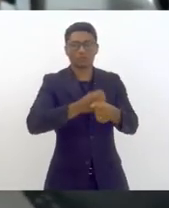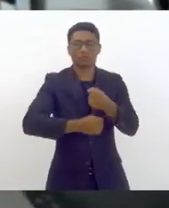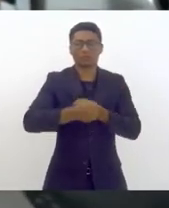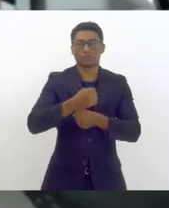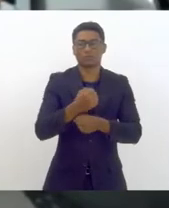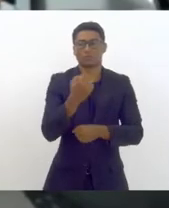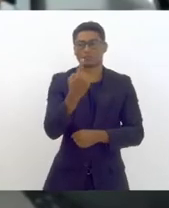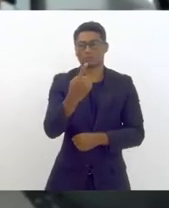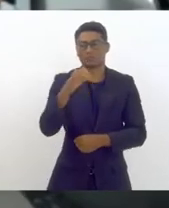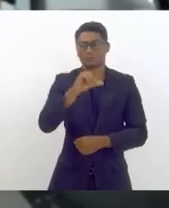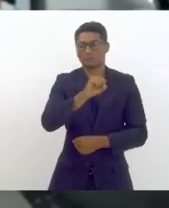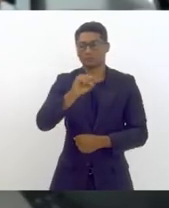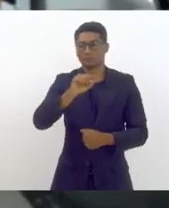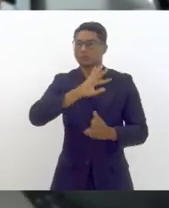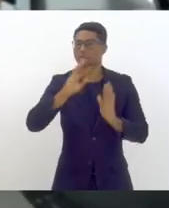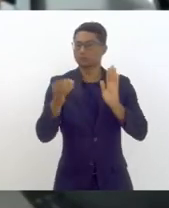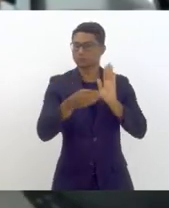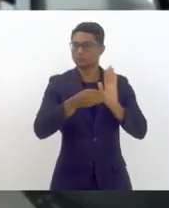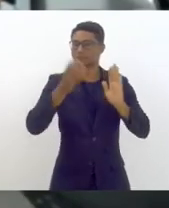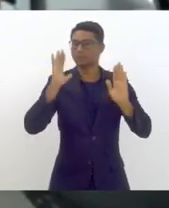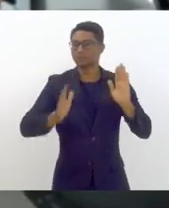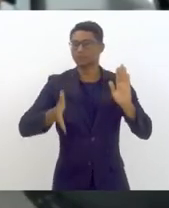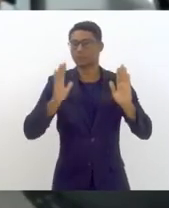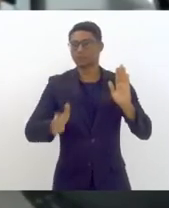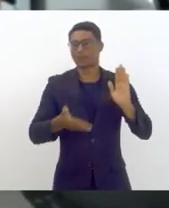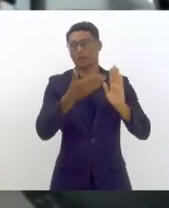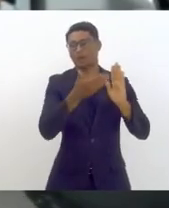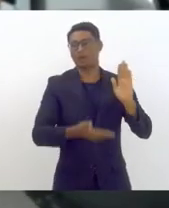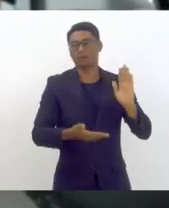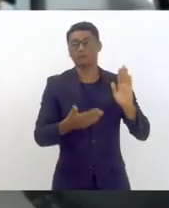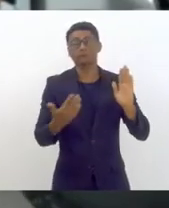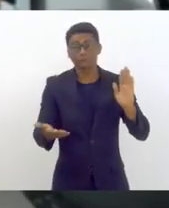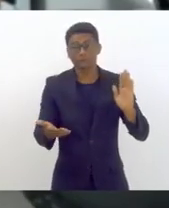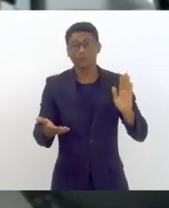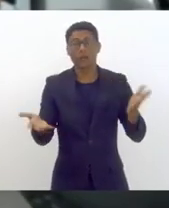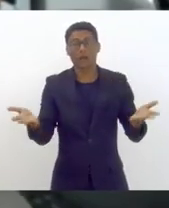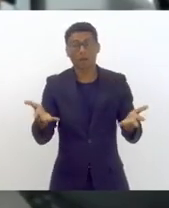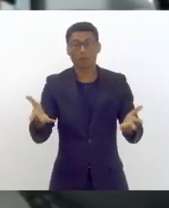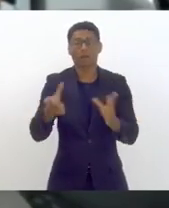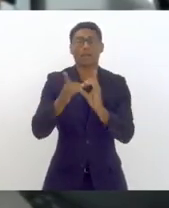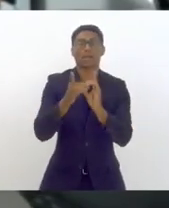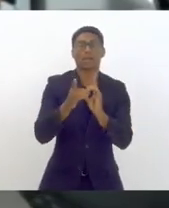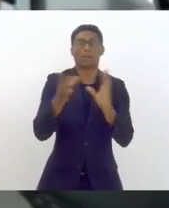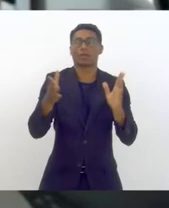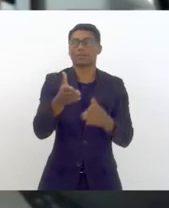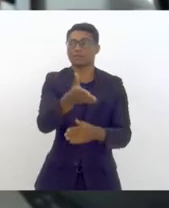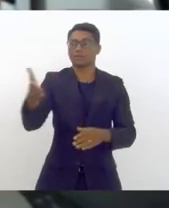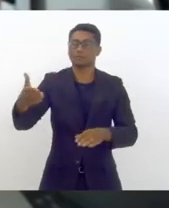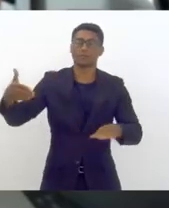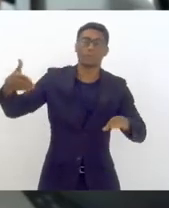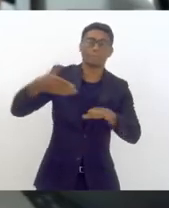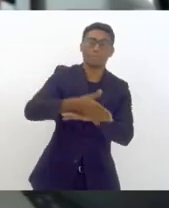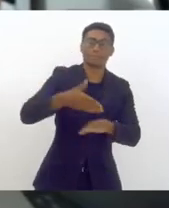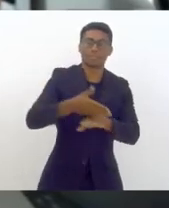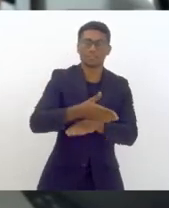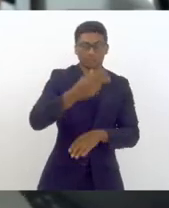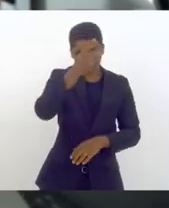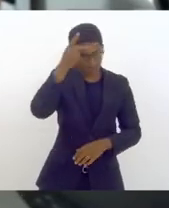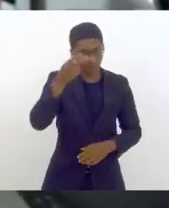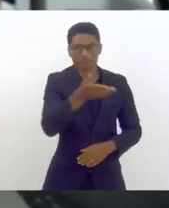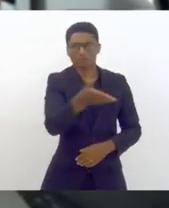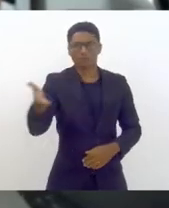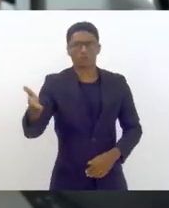isso, e a gente consegue caminhar pela democracia participativa, onde as pessoas têm